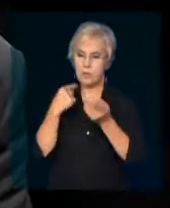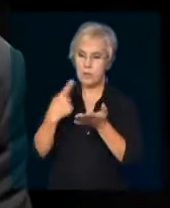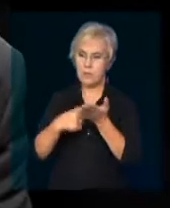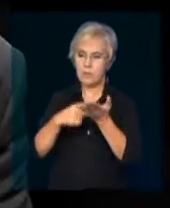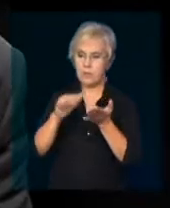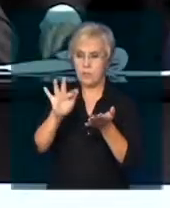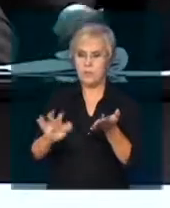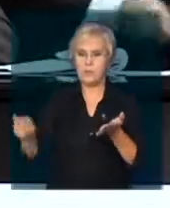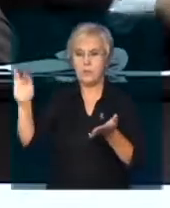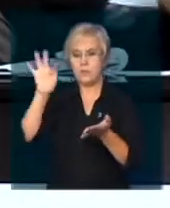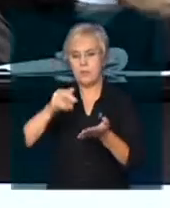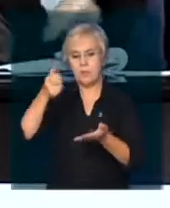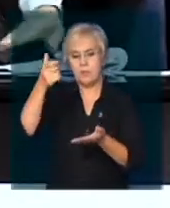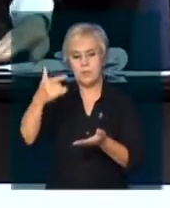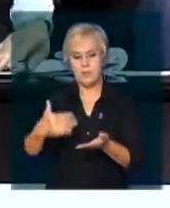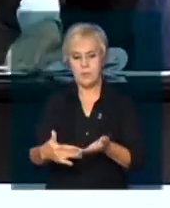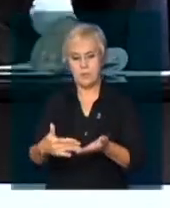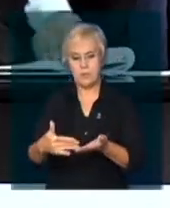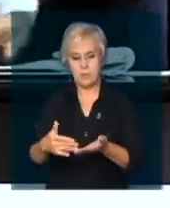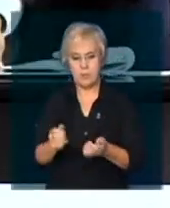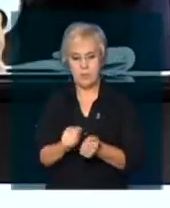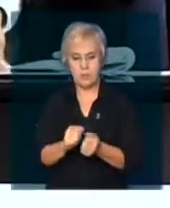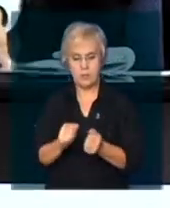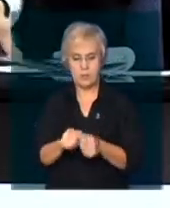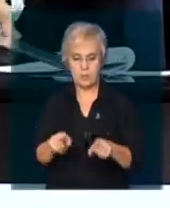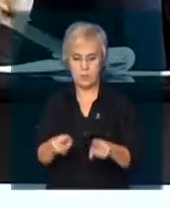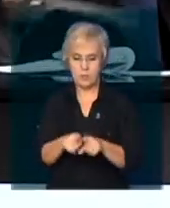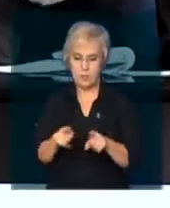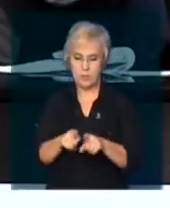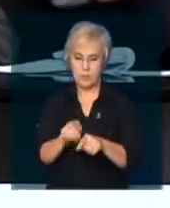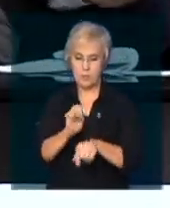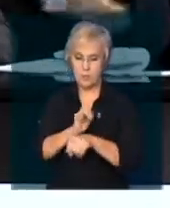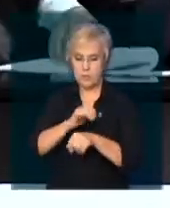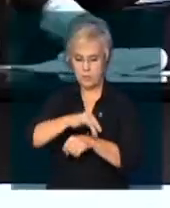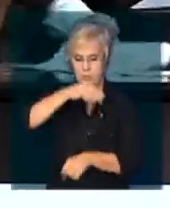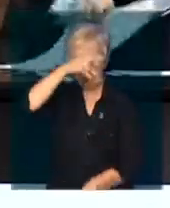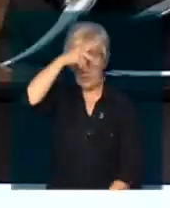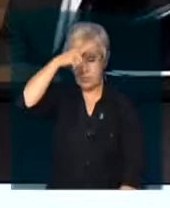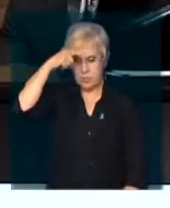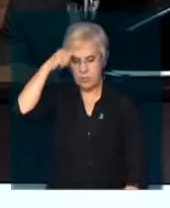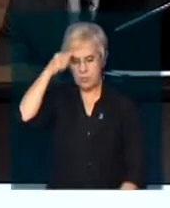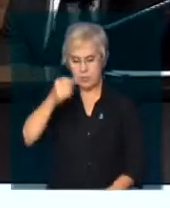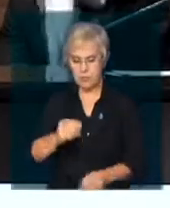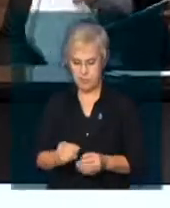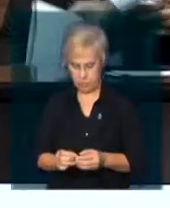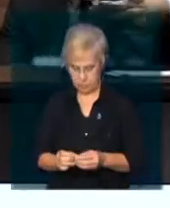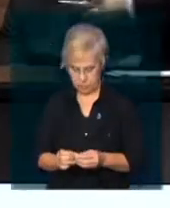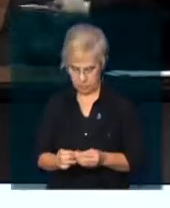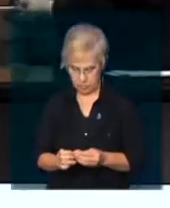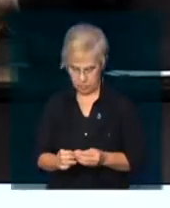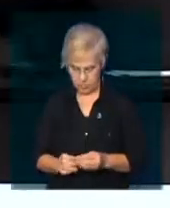o Pacto Federativo, com o prazer duplo dele ser do Estado de Mato Grosso.